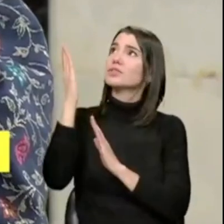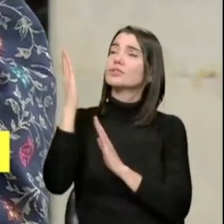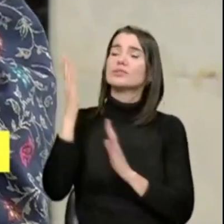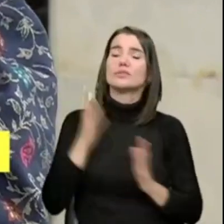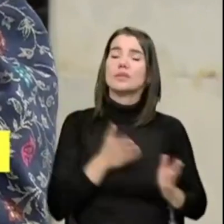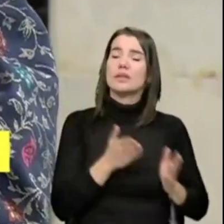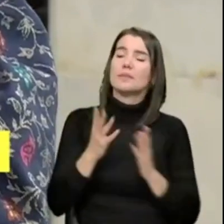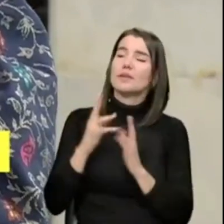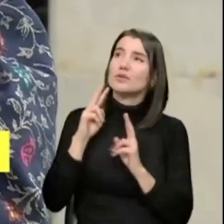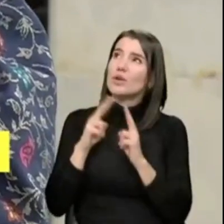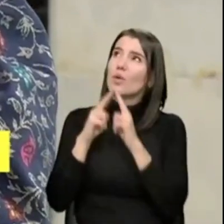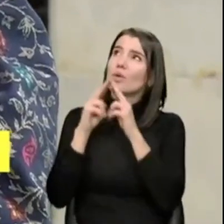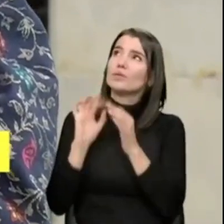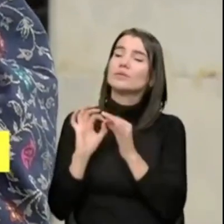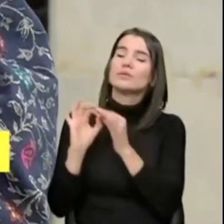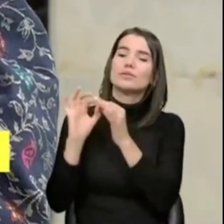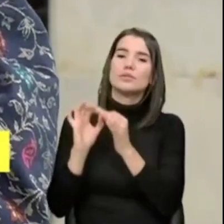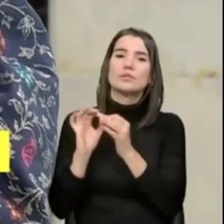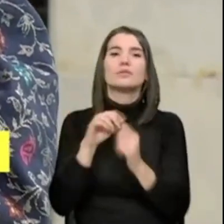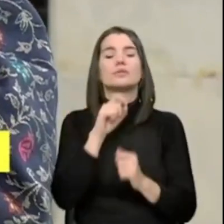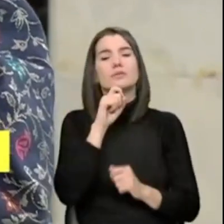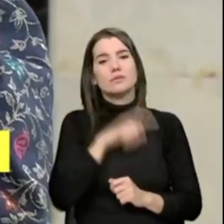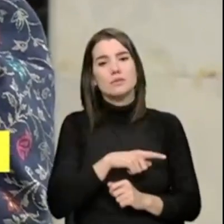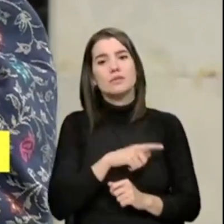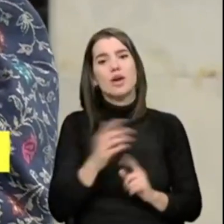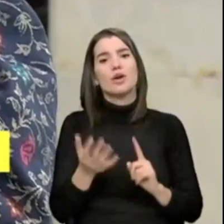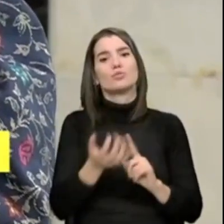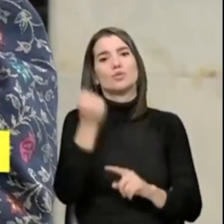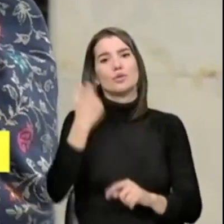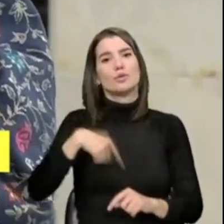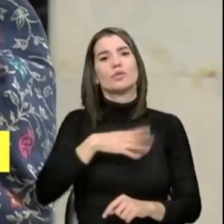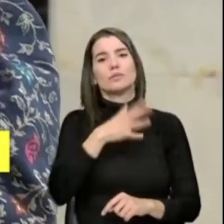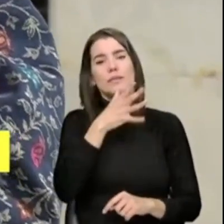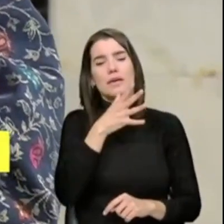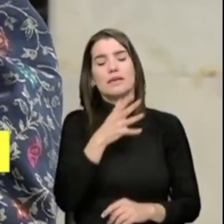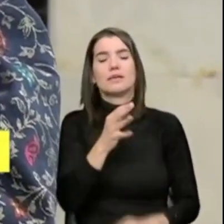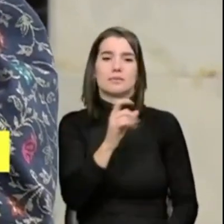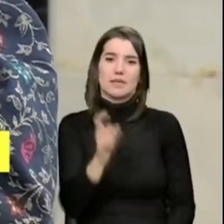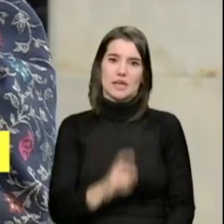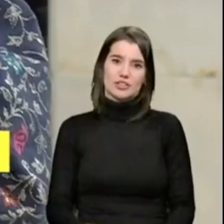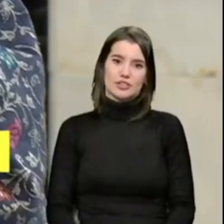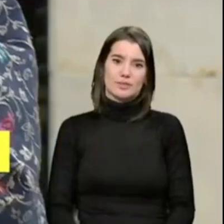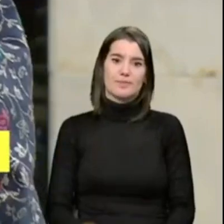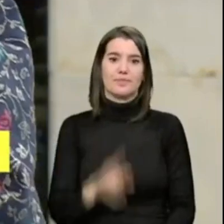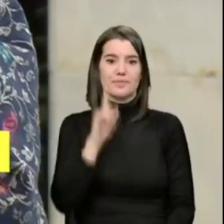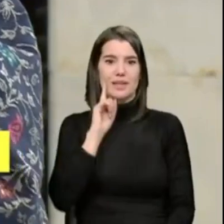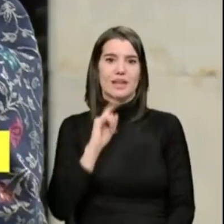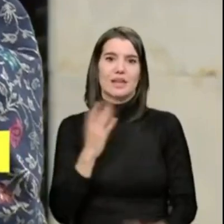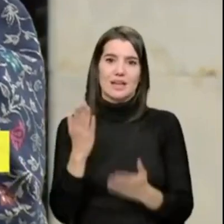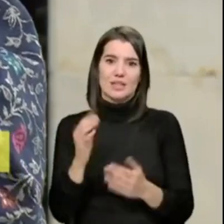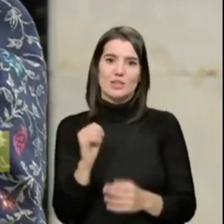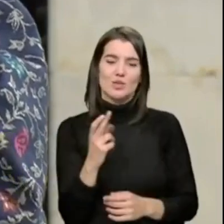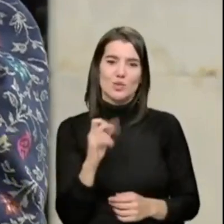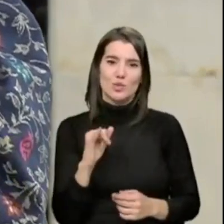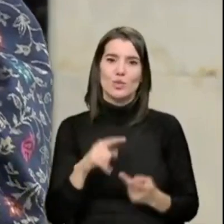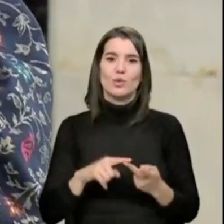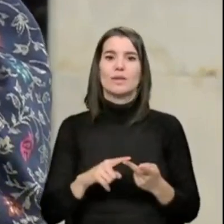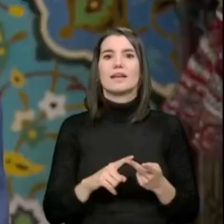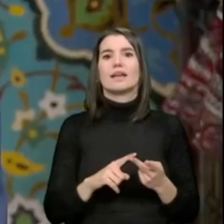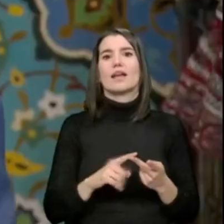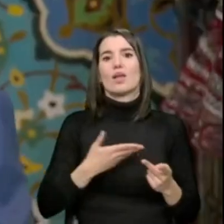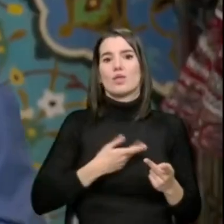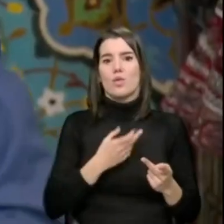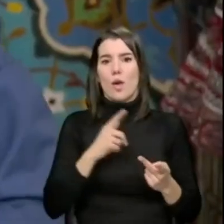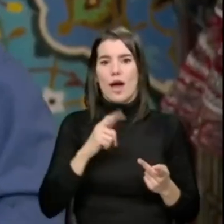esse caminho para podermos atingir o que nós queremos tanto, que é a paz. Sra. Cala, Duarte, Zabir,